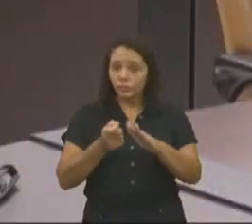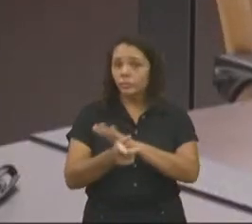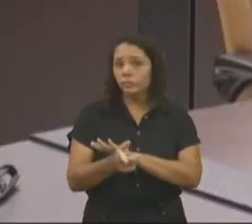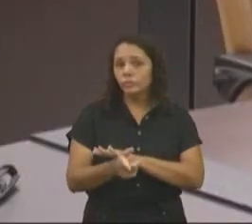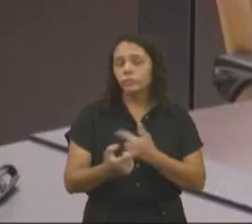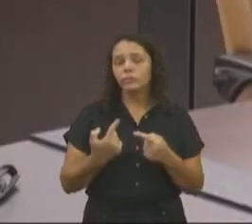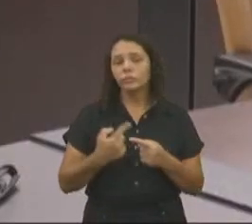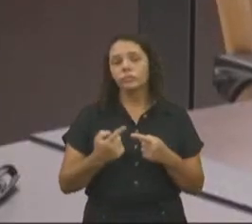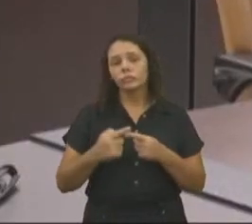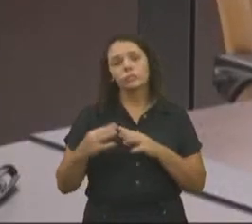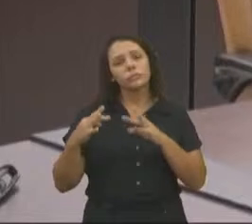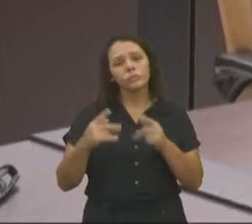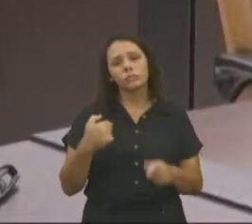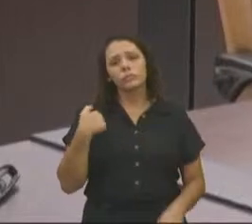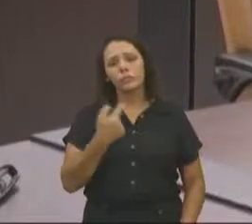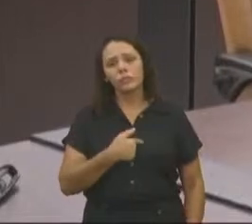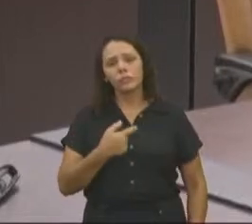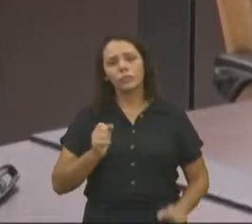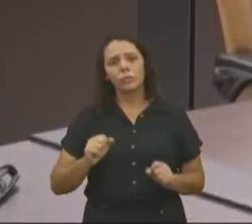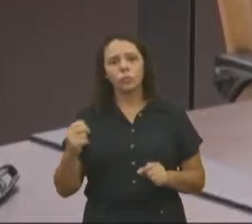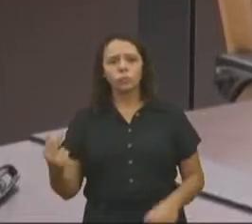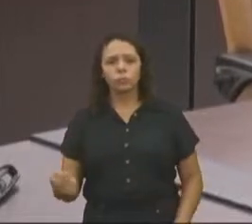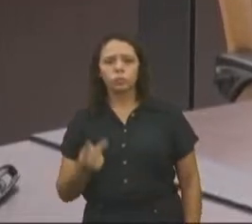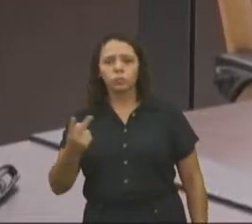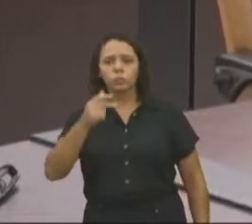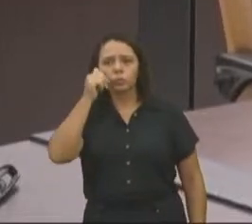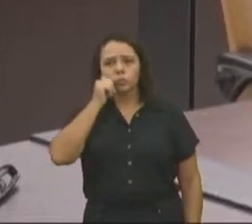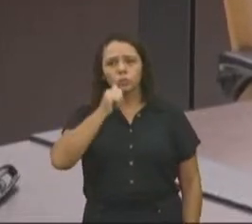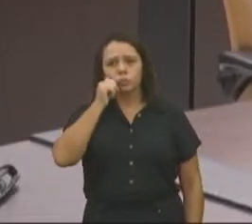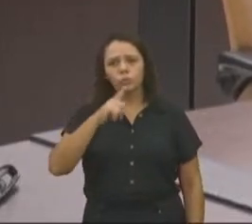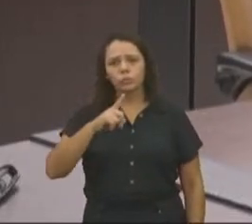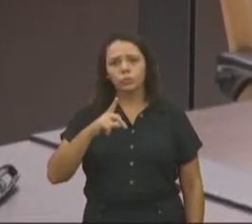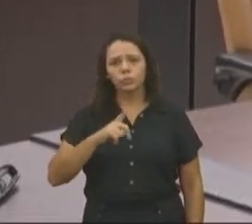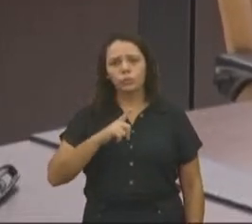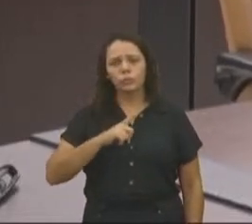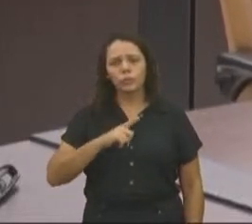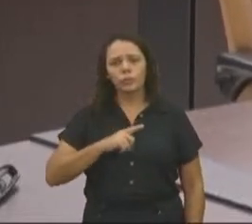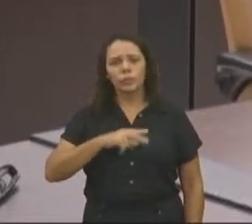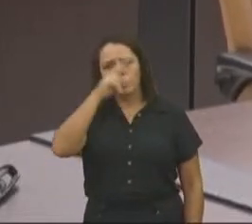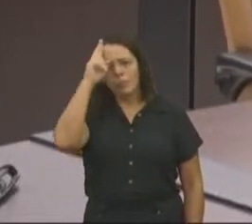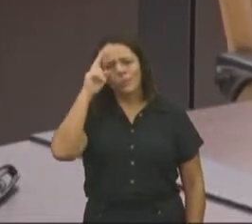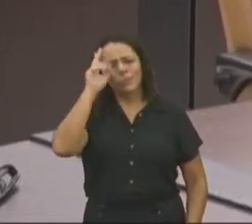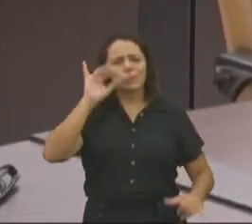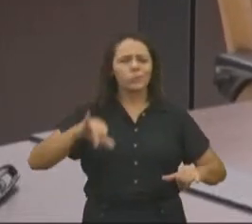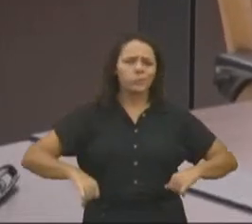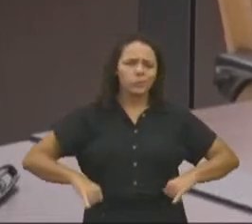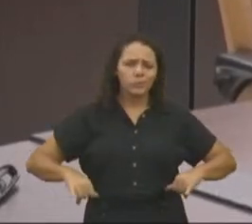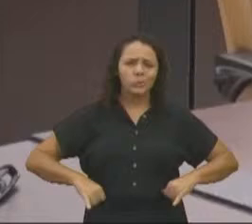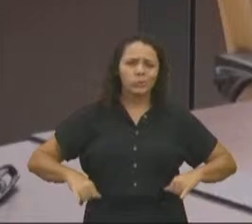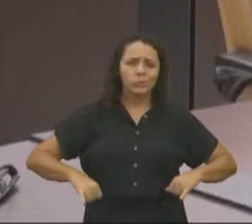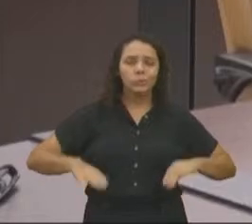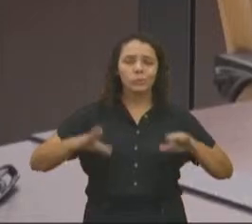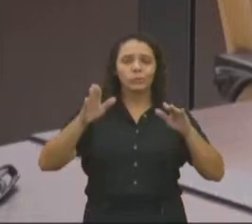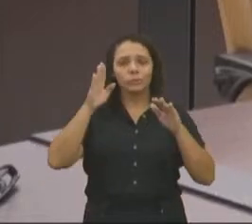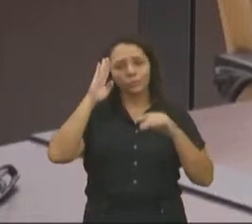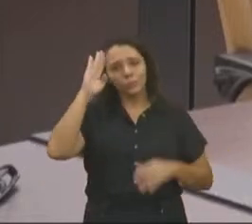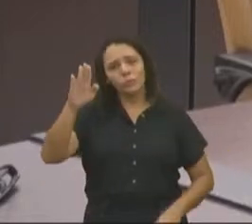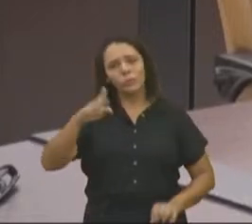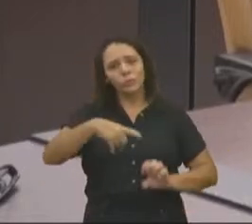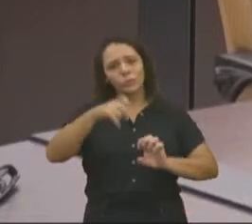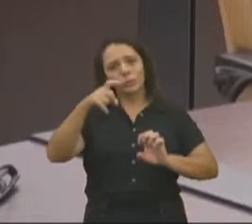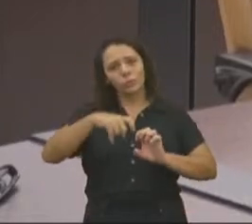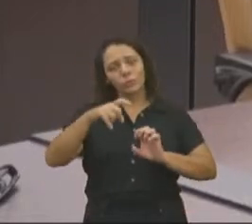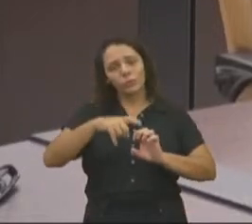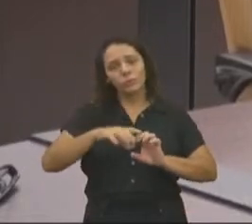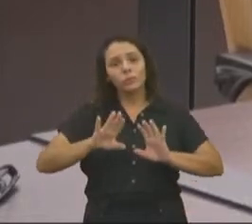puder valorizar as mulheres que vêm de uma história tão sofrida, e ainda mais as empreendedoras aí, nós estamos